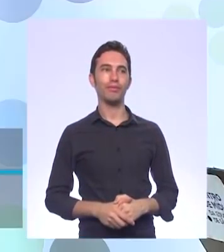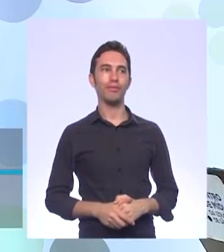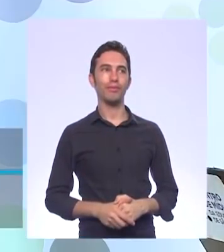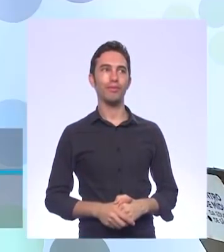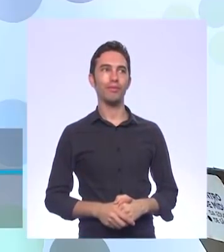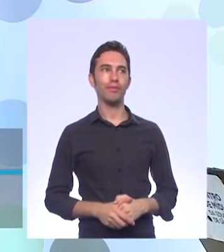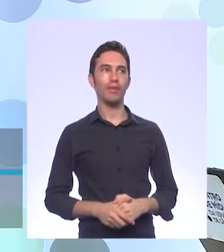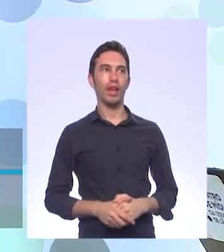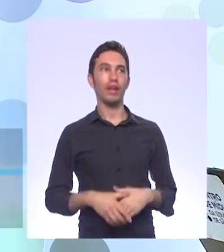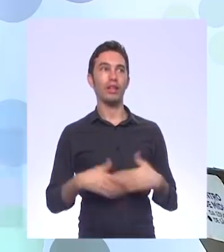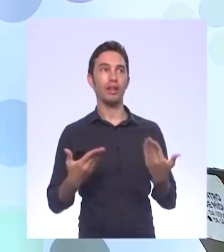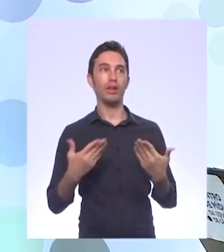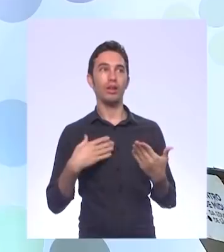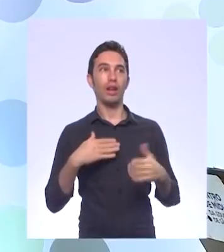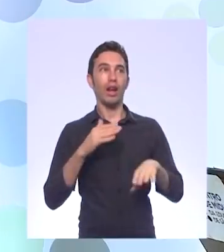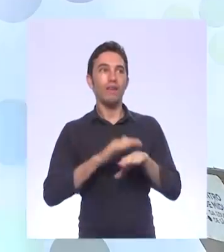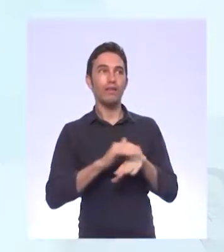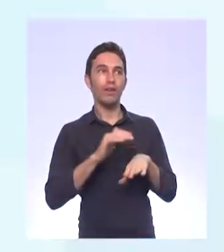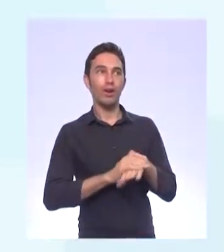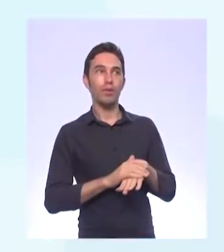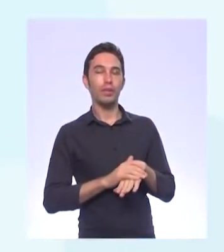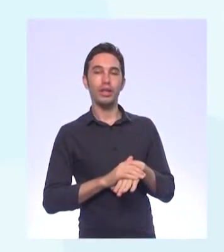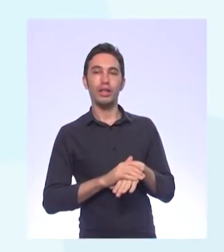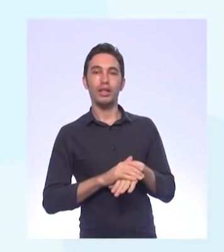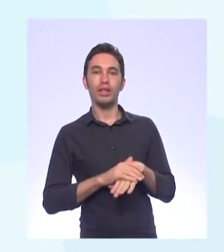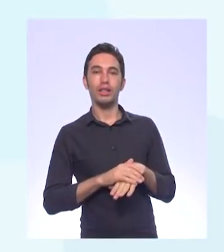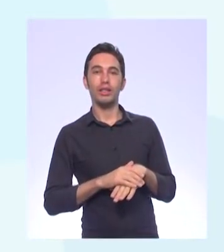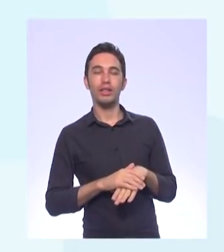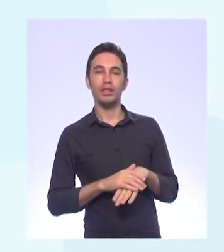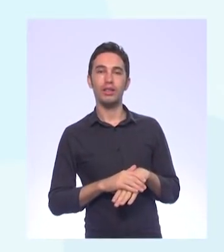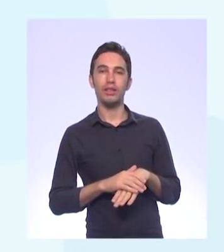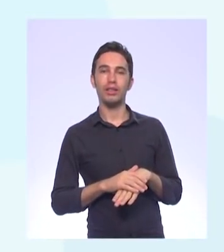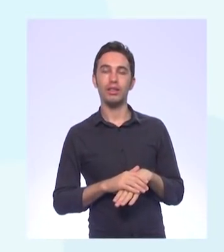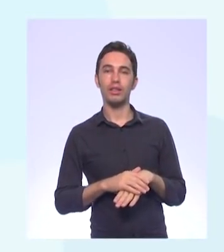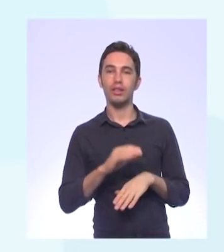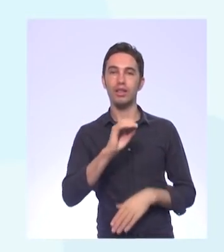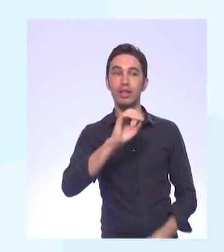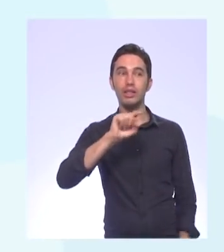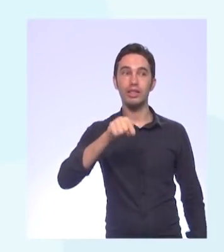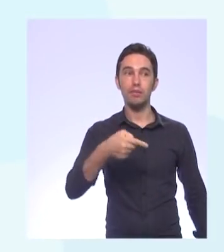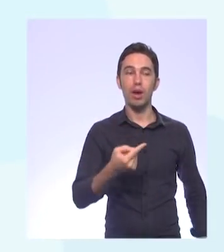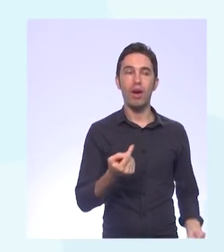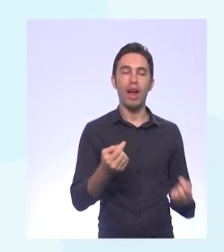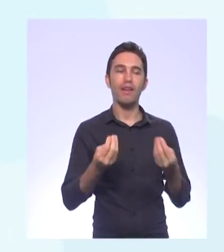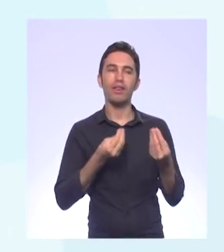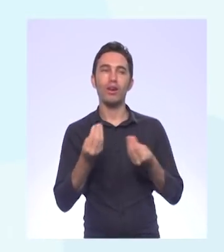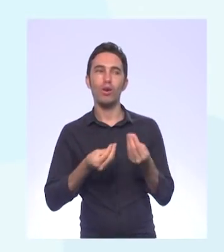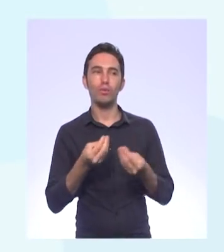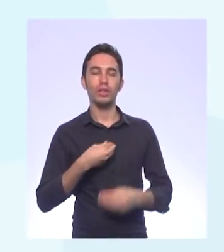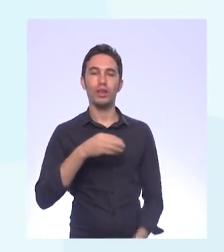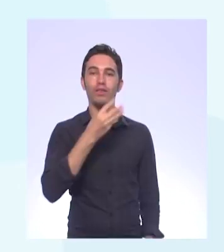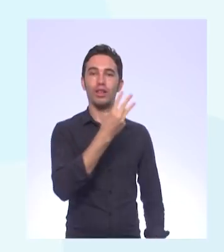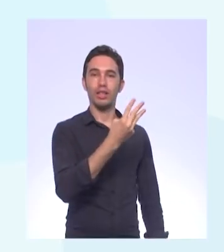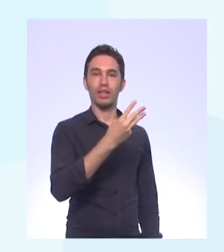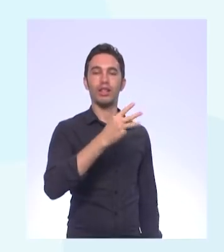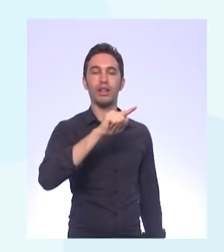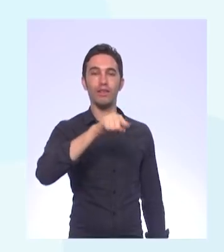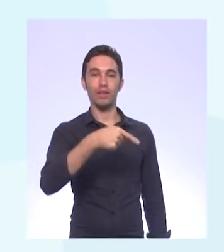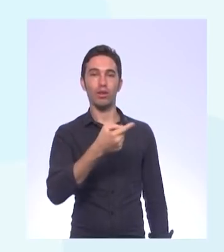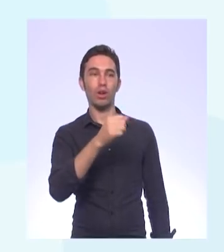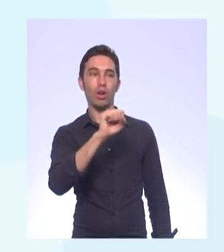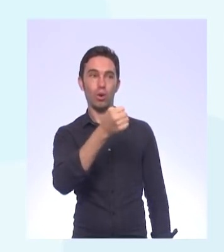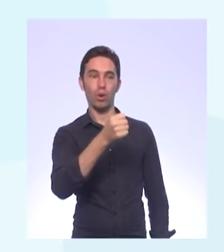na forma decimal a gente faz assim ó 38 décimos dividido por 0,4